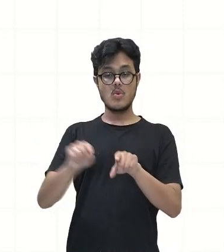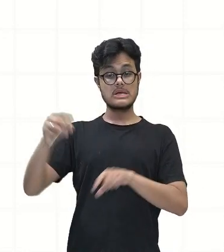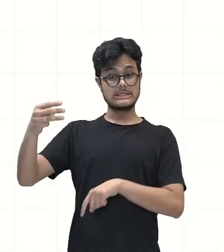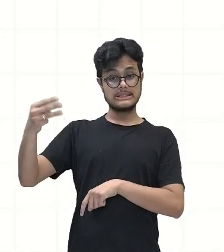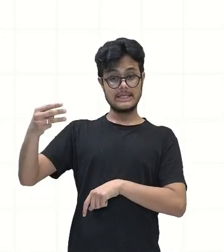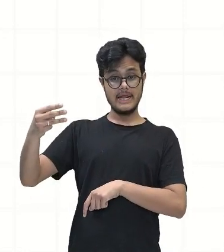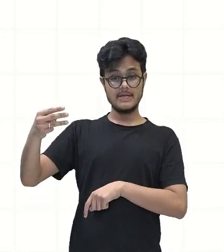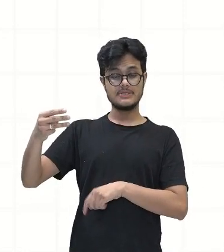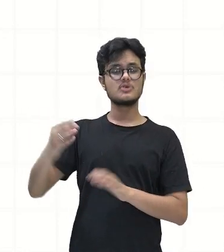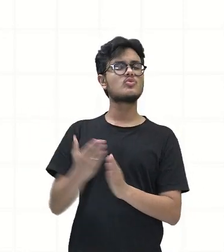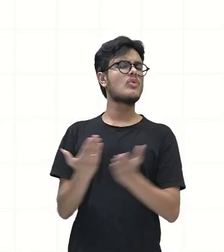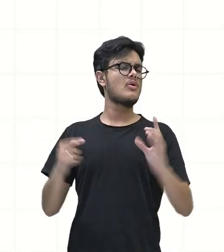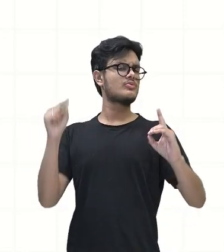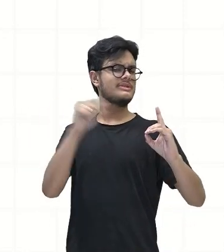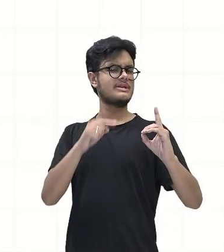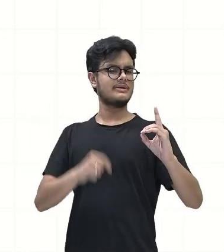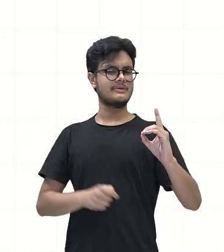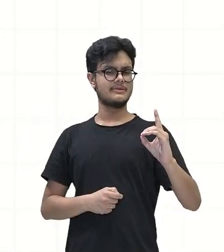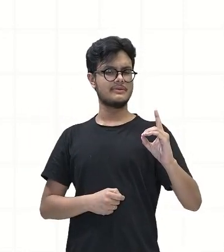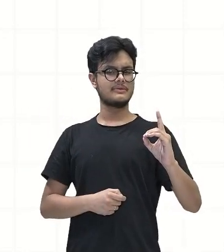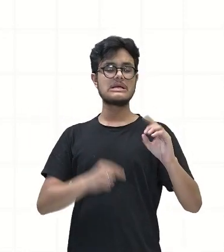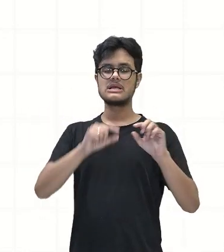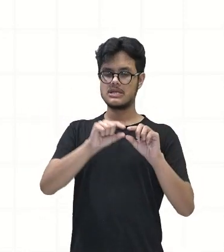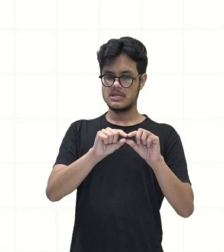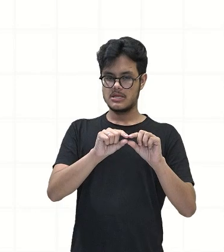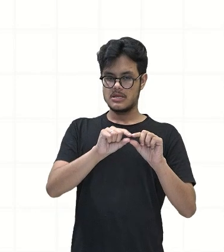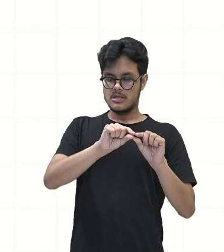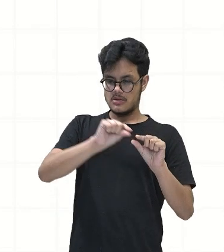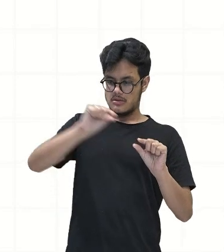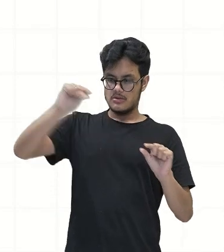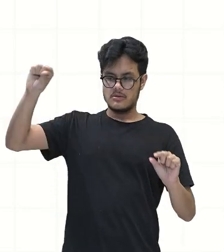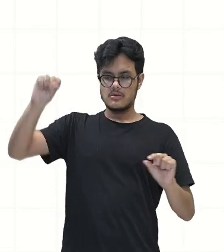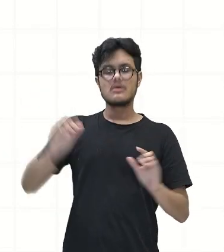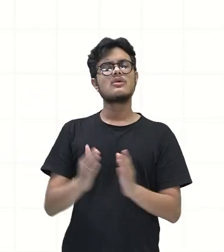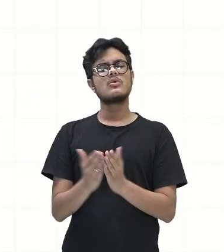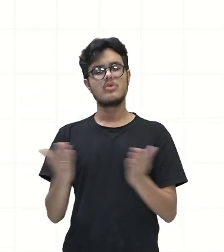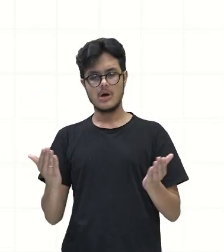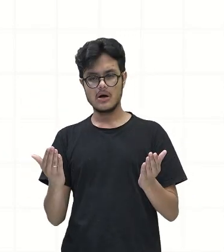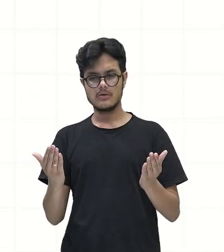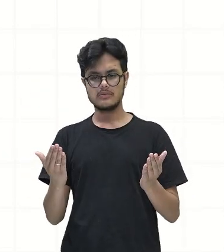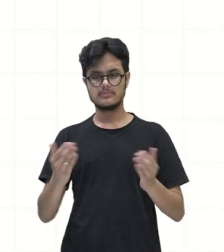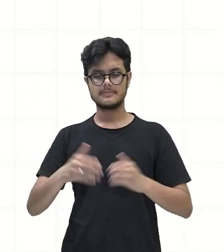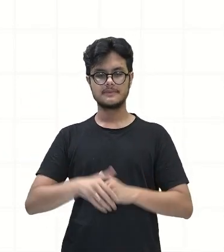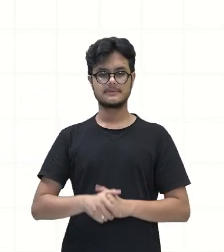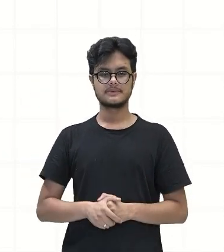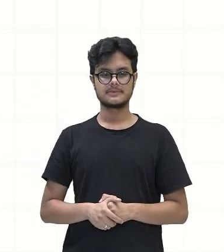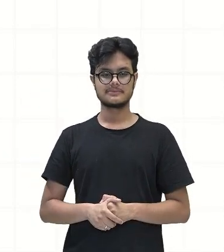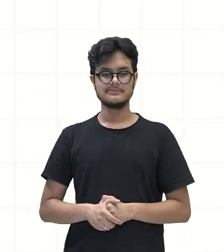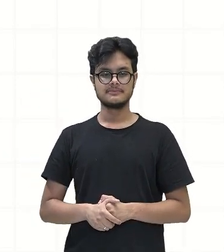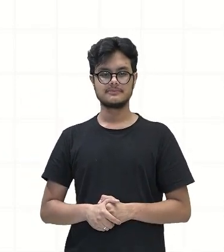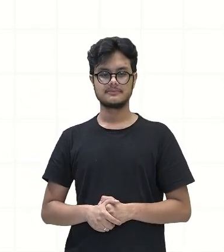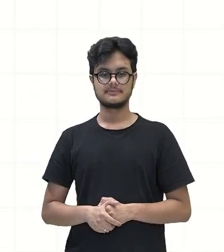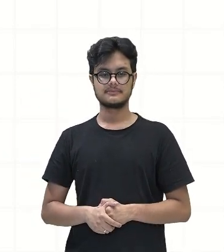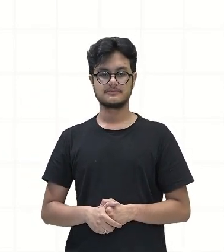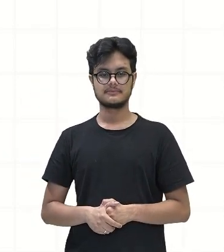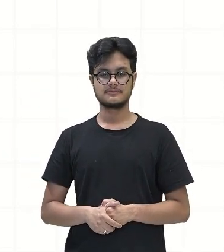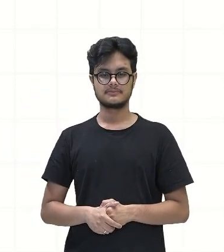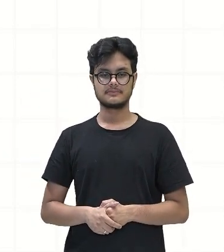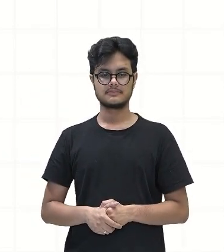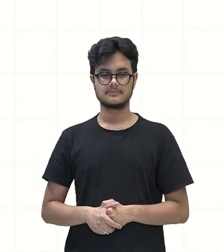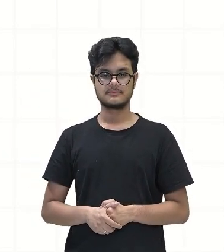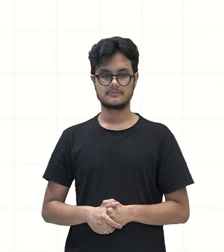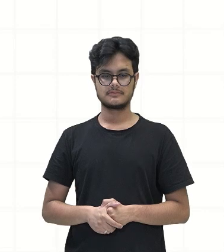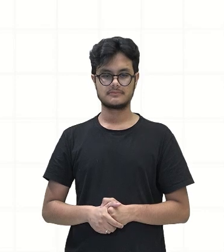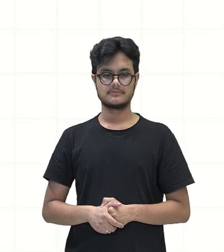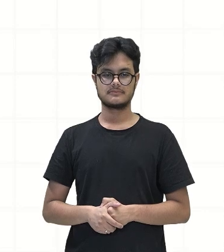a diagonal? Essa diagonal vai ter que medida? Então, diagonal desse quadradinho aí é a medida